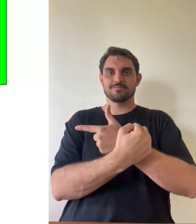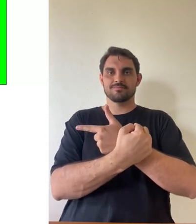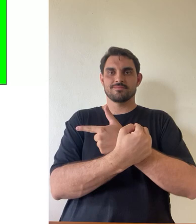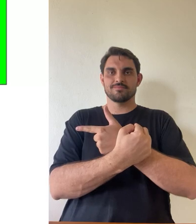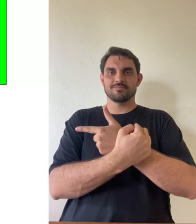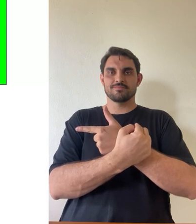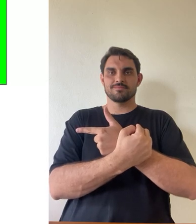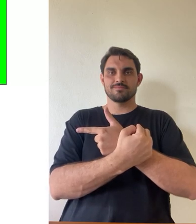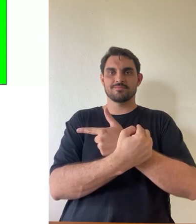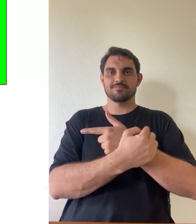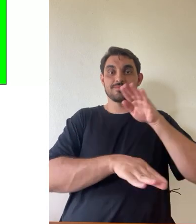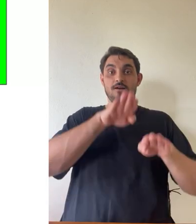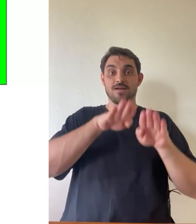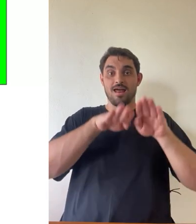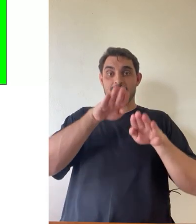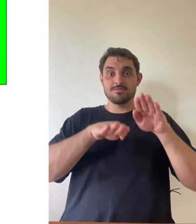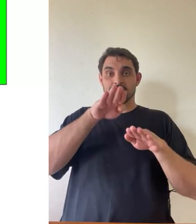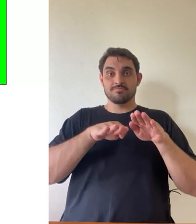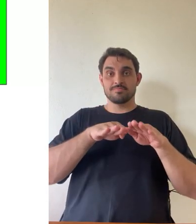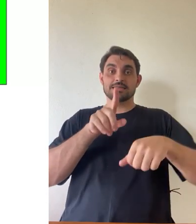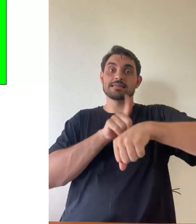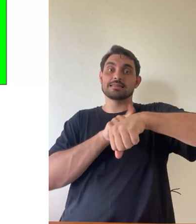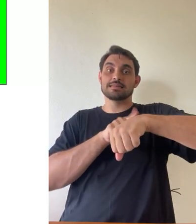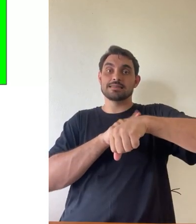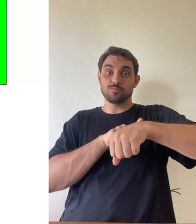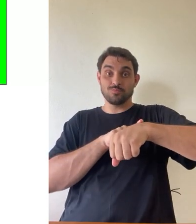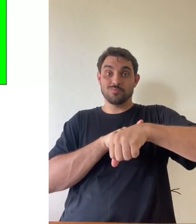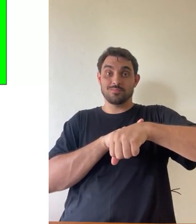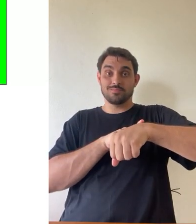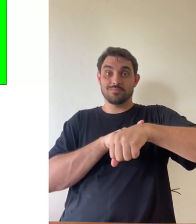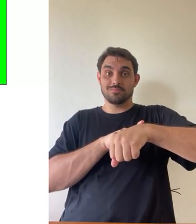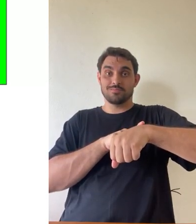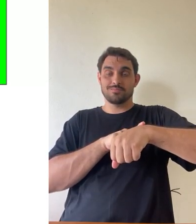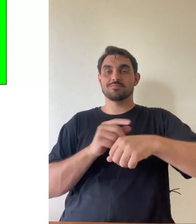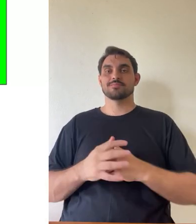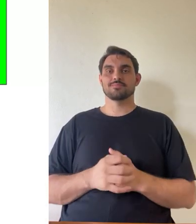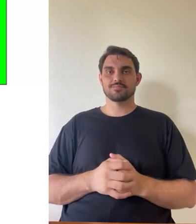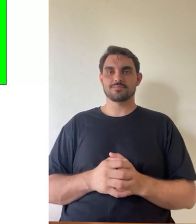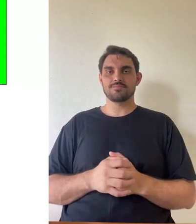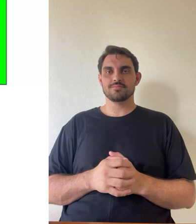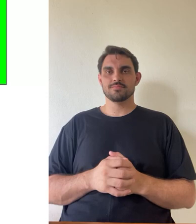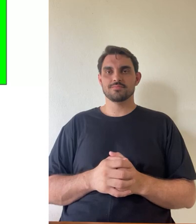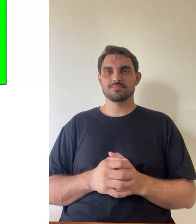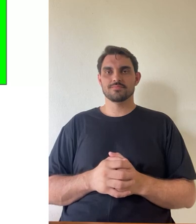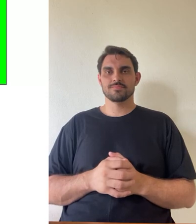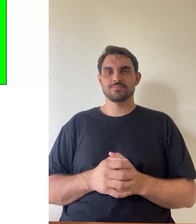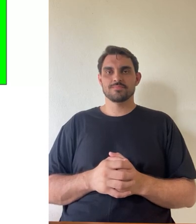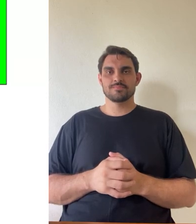pela variação do tempo, tá? Então, aqui ficou meio...